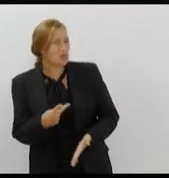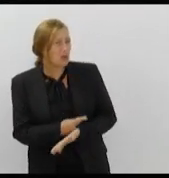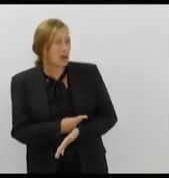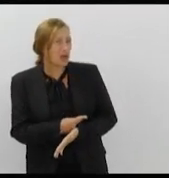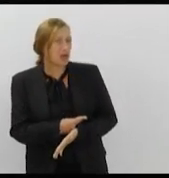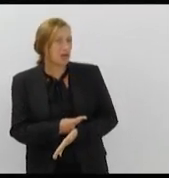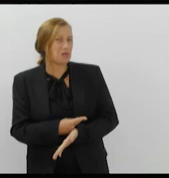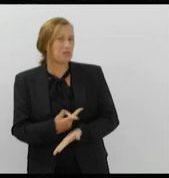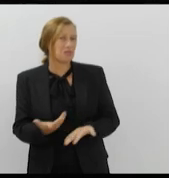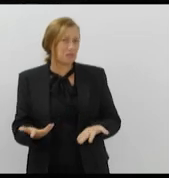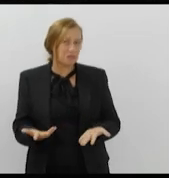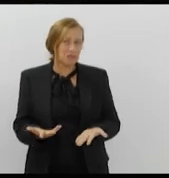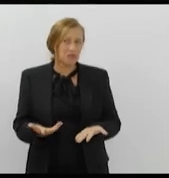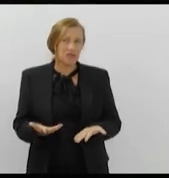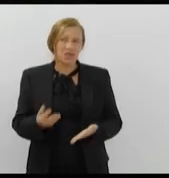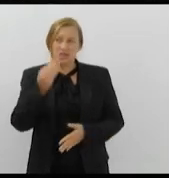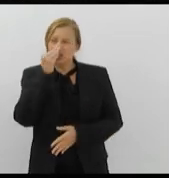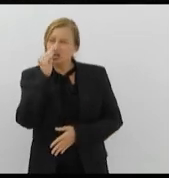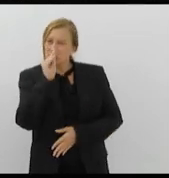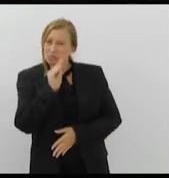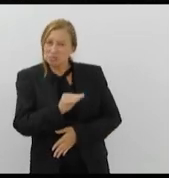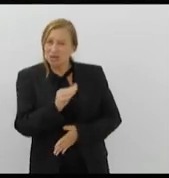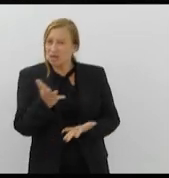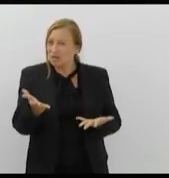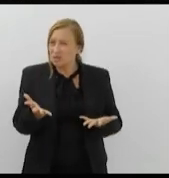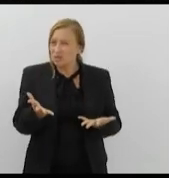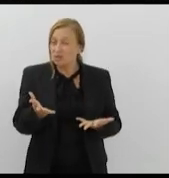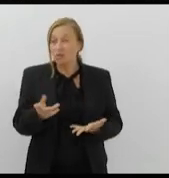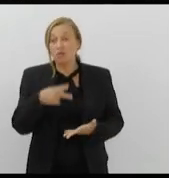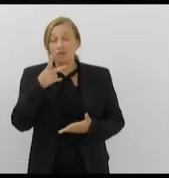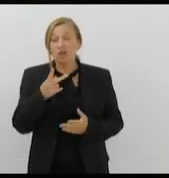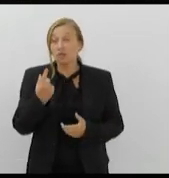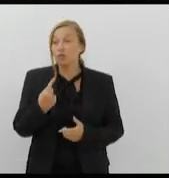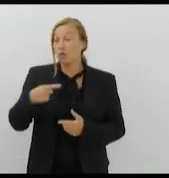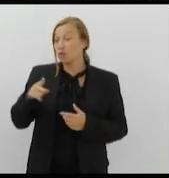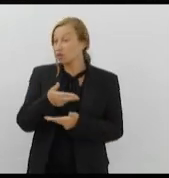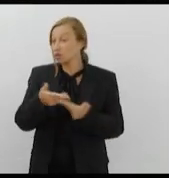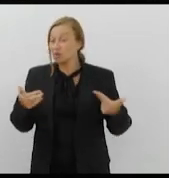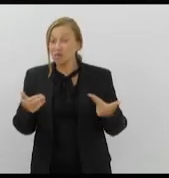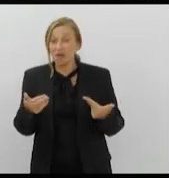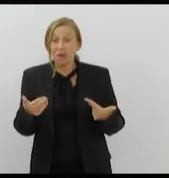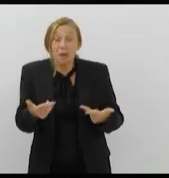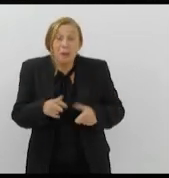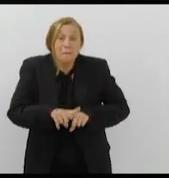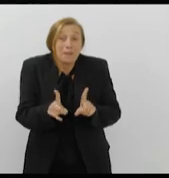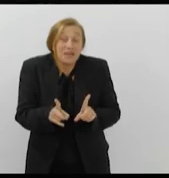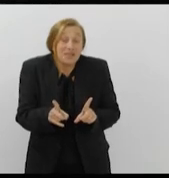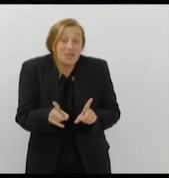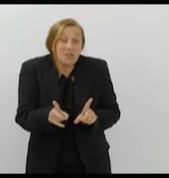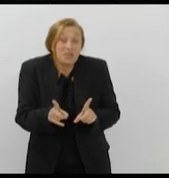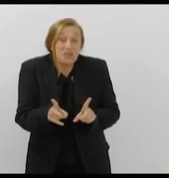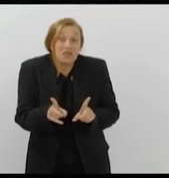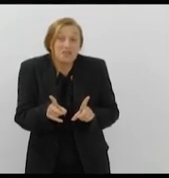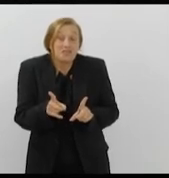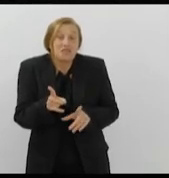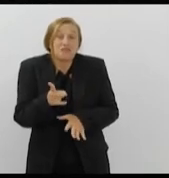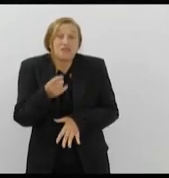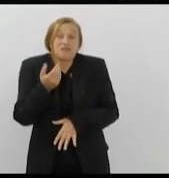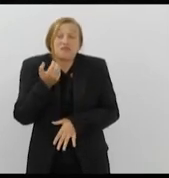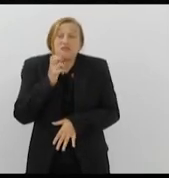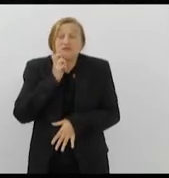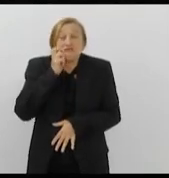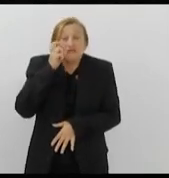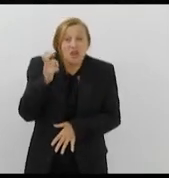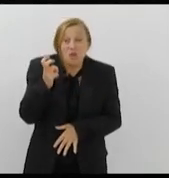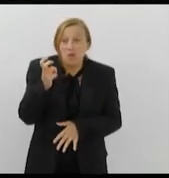intelectual que dispensa comentário. Eu vou falar até sobre outra coisa, mas é uma desonestidade intelectual que